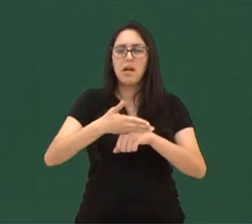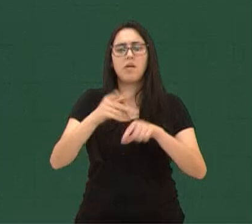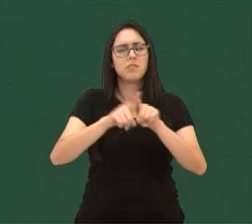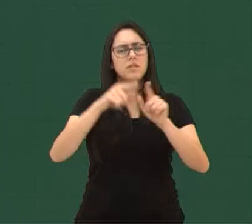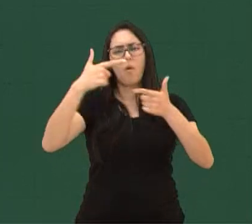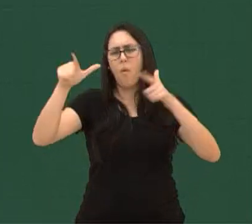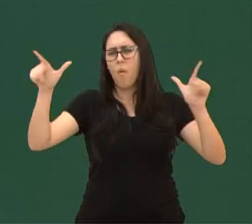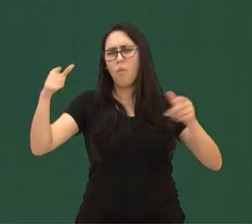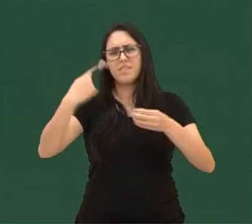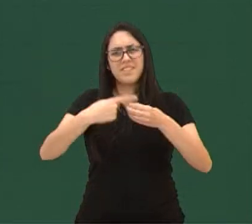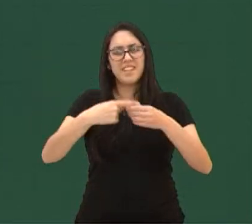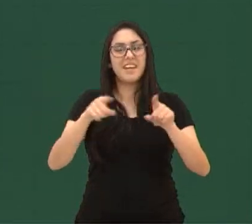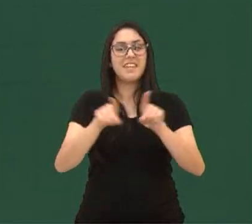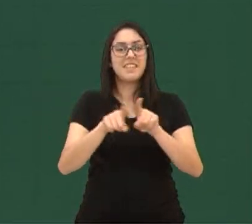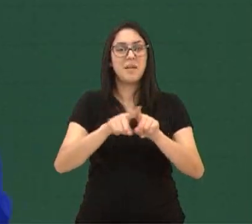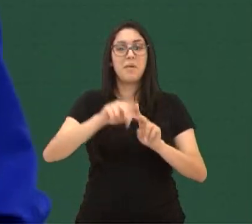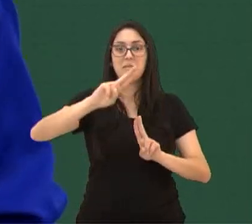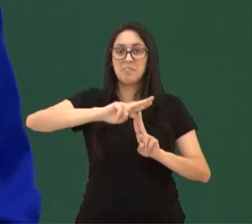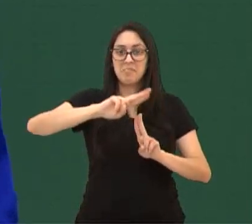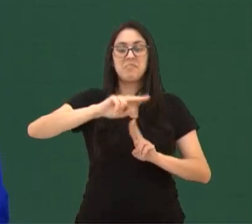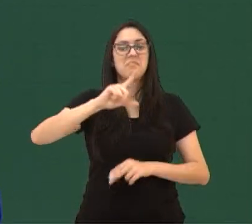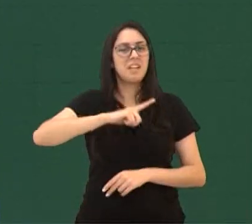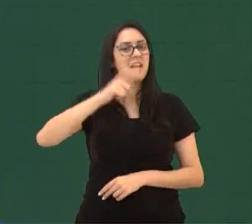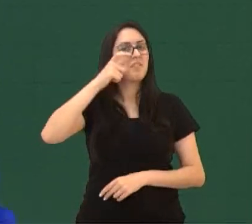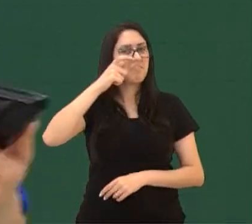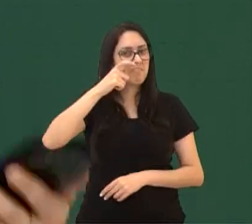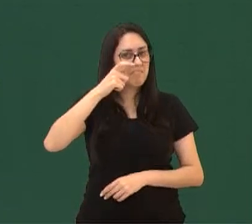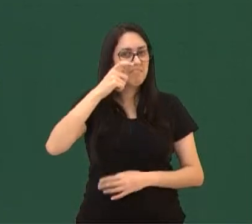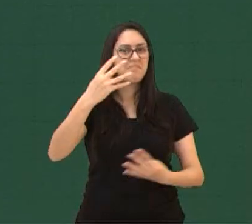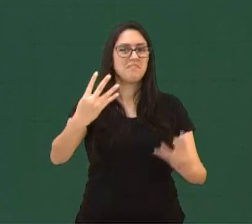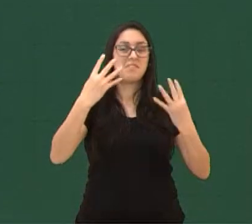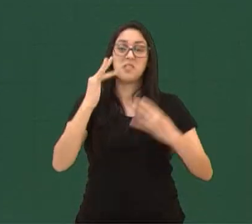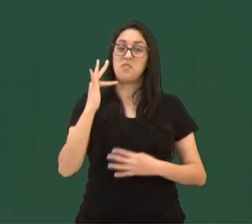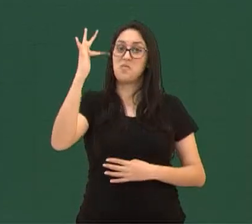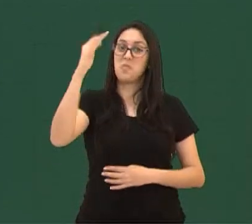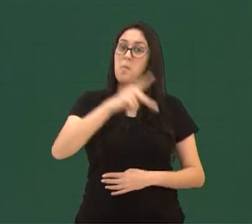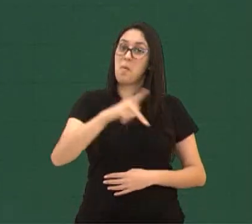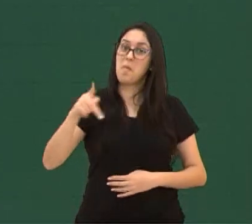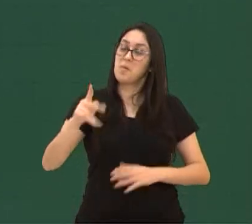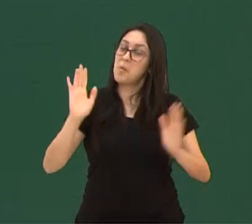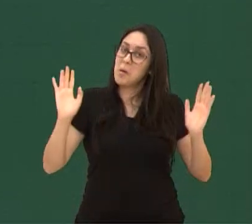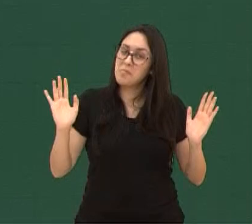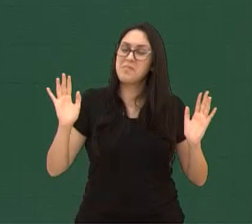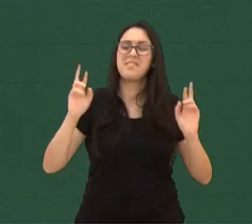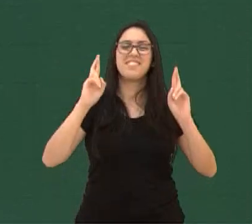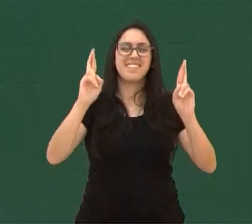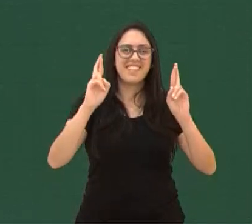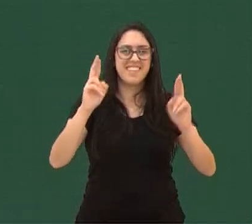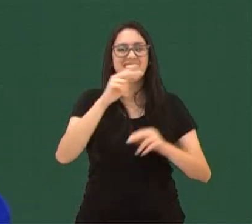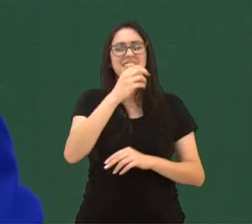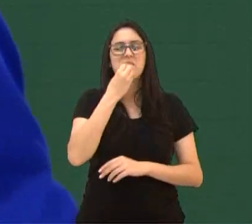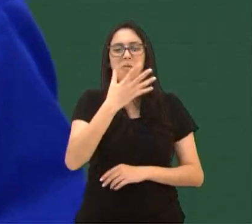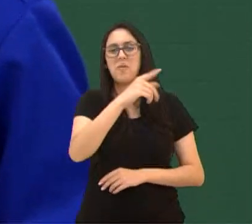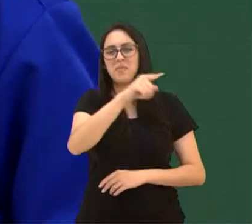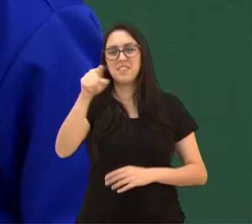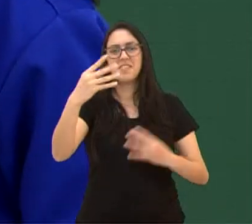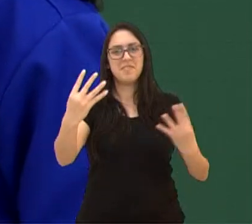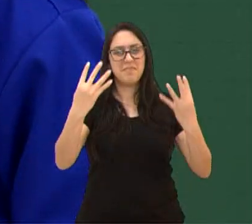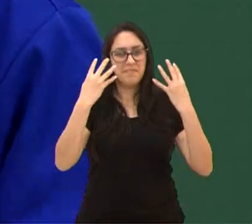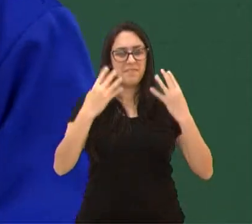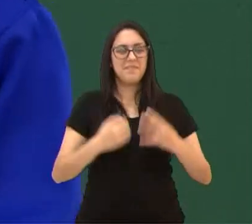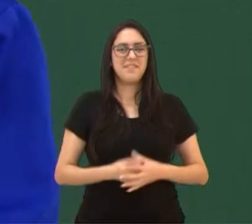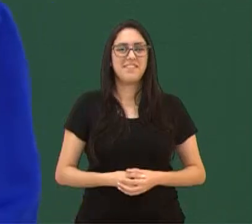para a galera da UTFPR que está assistindo a gente aqui também, que serão futuros professores. Que legal ter vocês aqui com a gente, né, Prof. Beth? Sim,